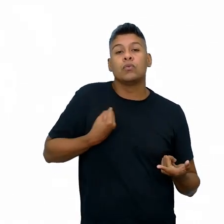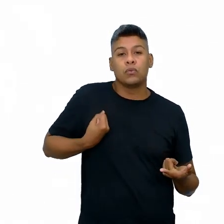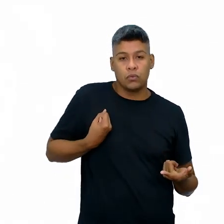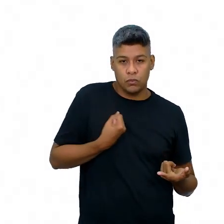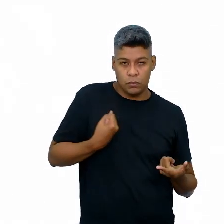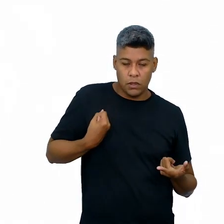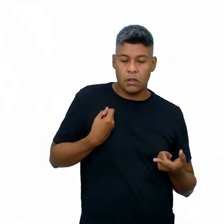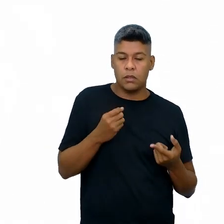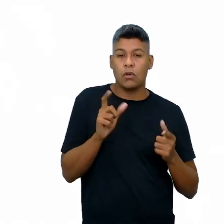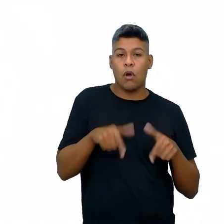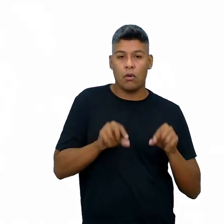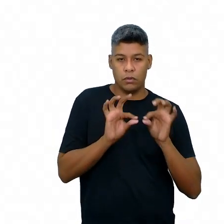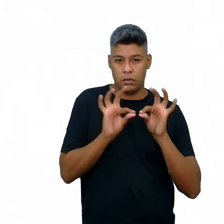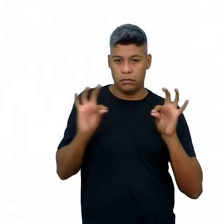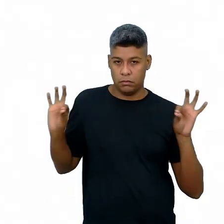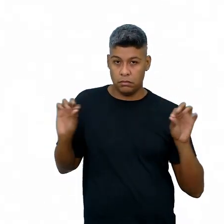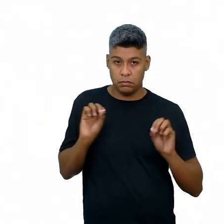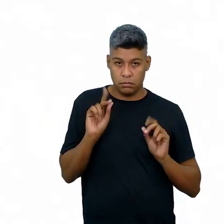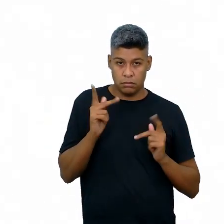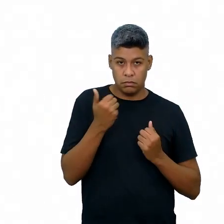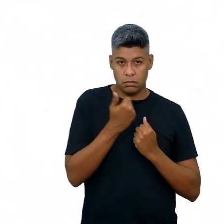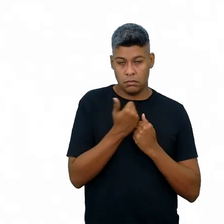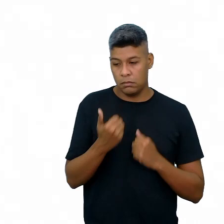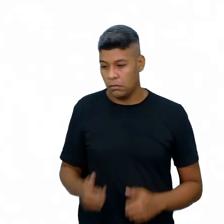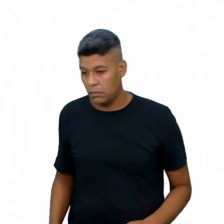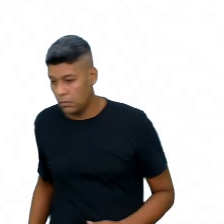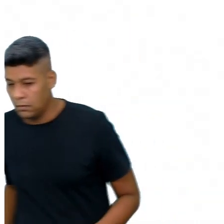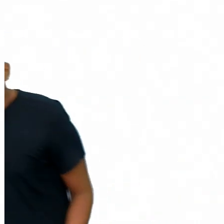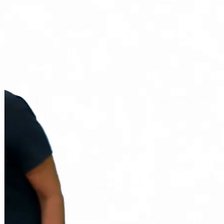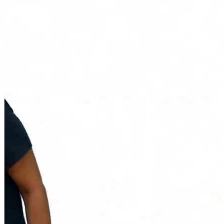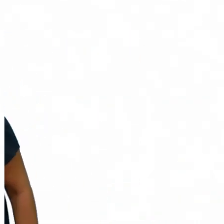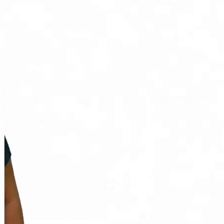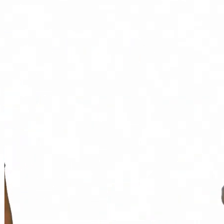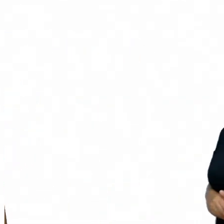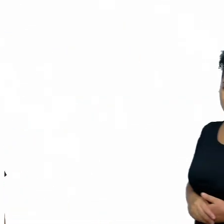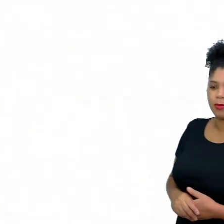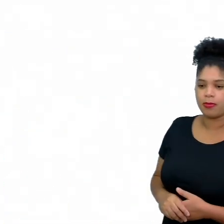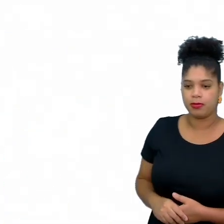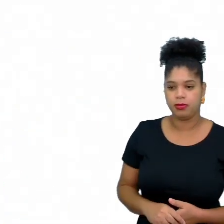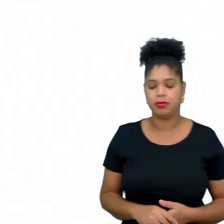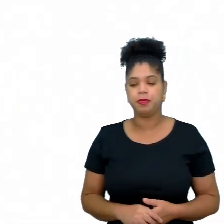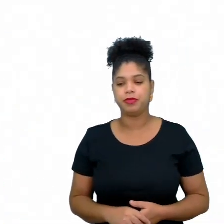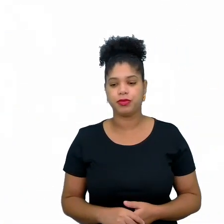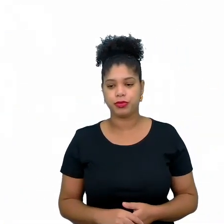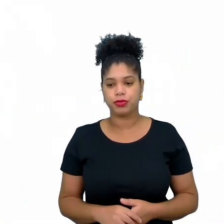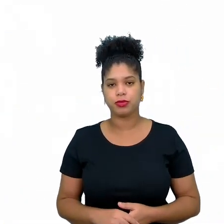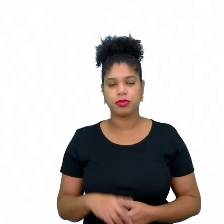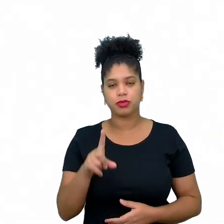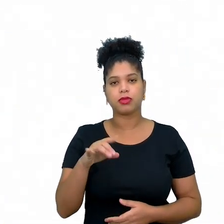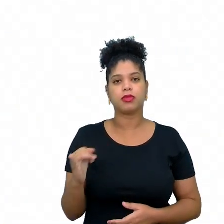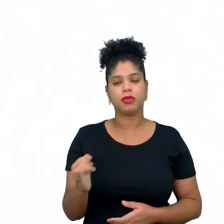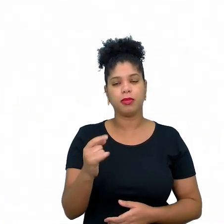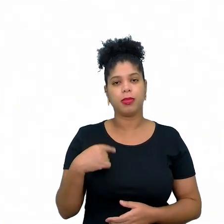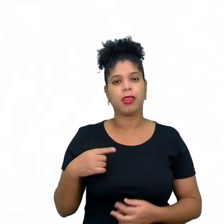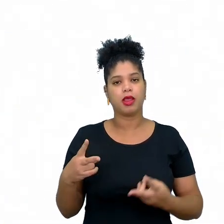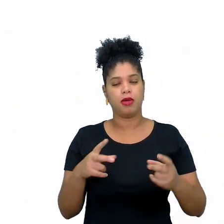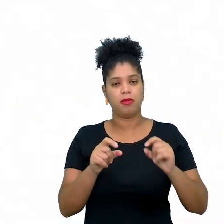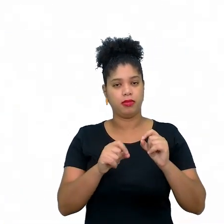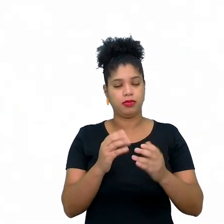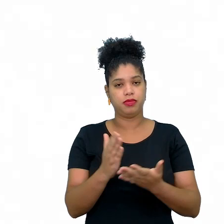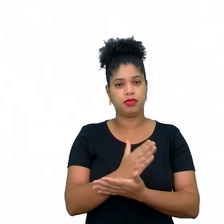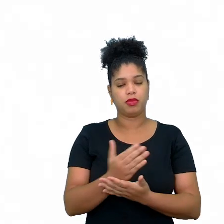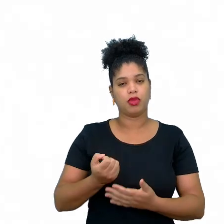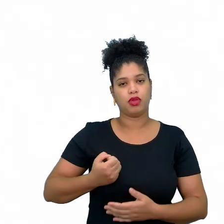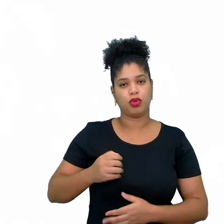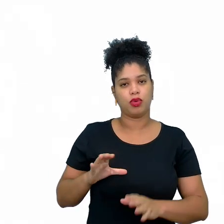na reta numérica. É importante, né, a gente destacar que o quanto os números reais, o